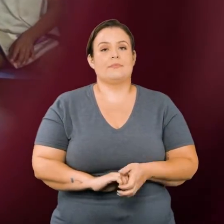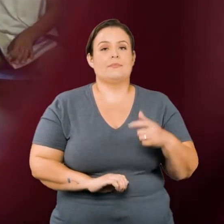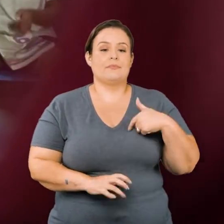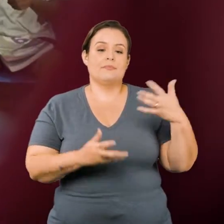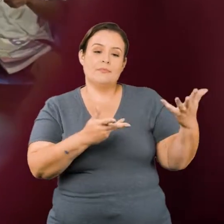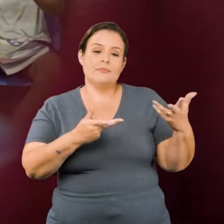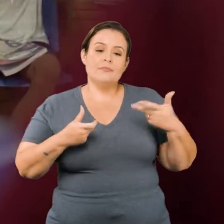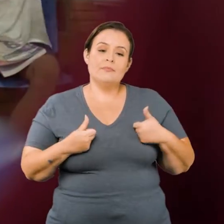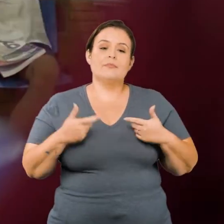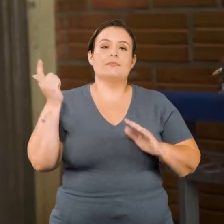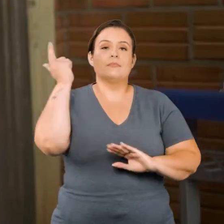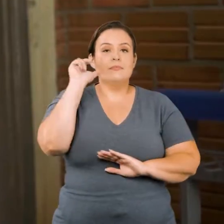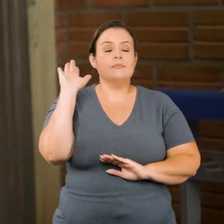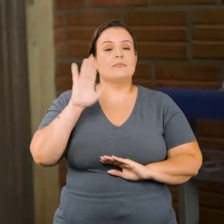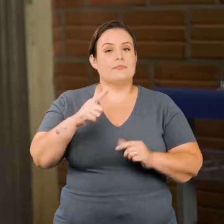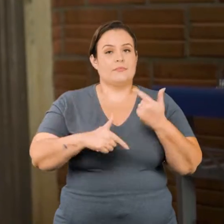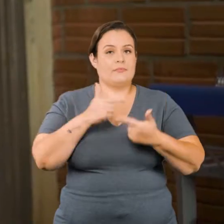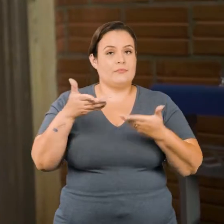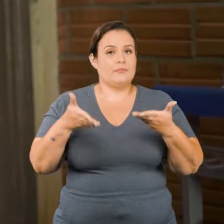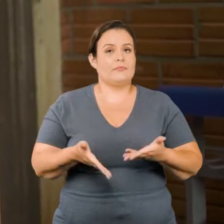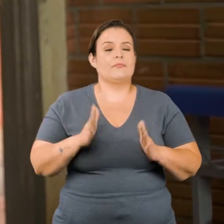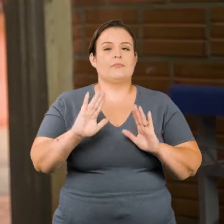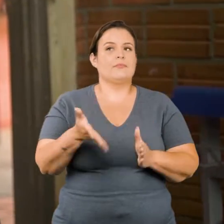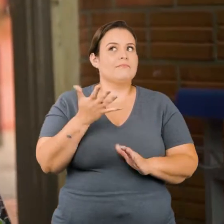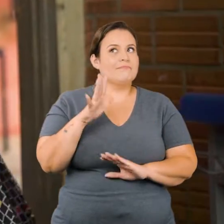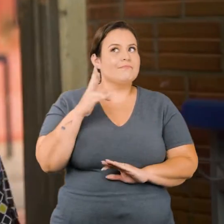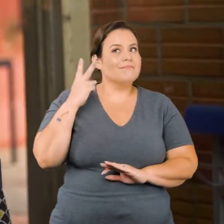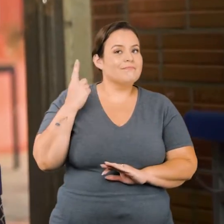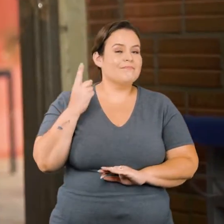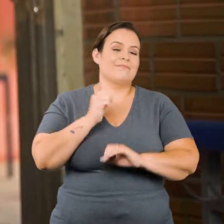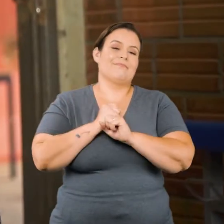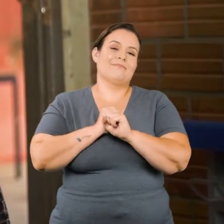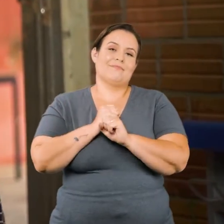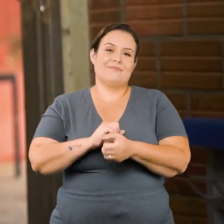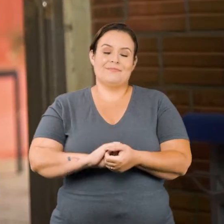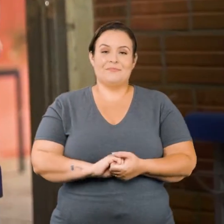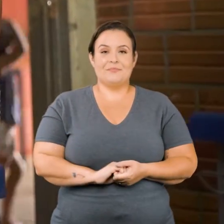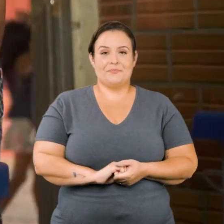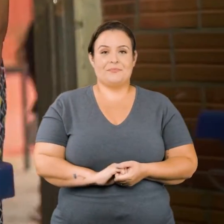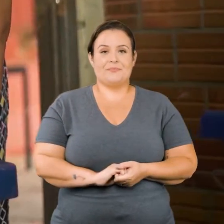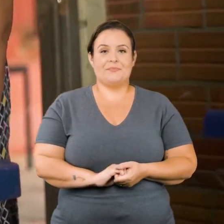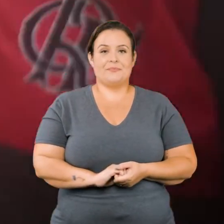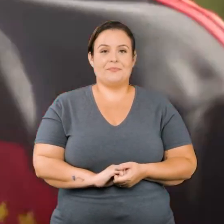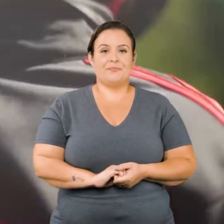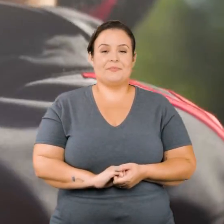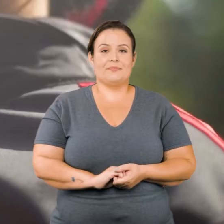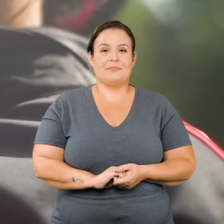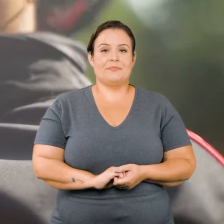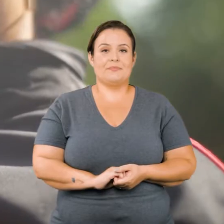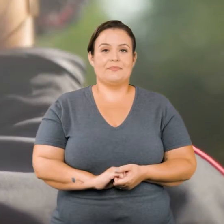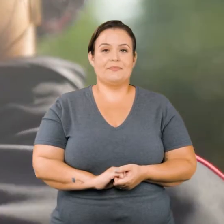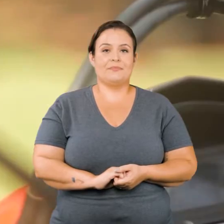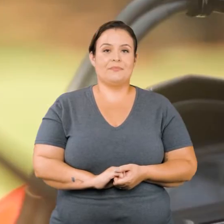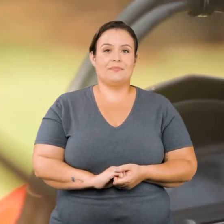Eu fui convidada para poder vir trabalhar aqui. Isso já vai fazer quase 21 anos já. A professora coloca o capacete e monta na